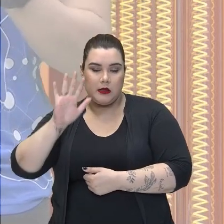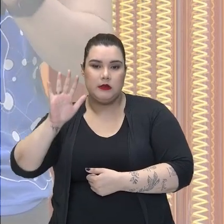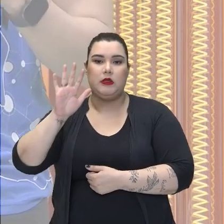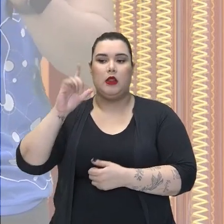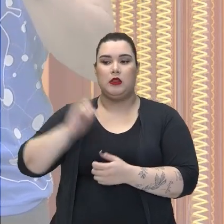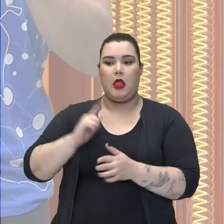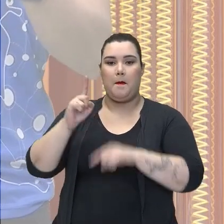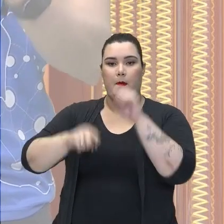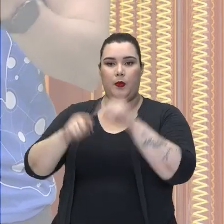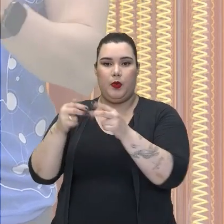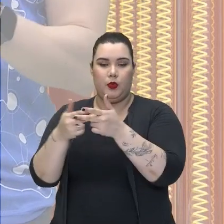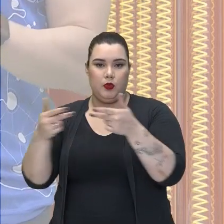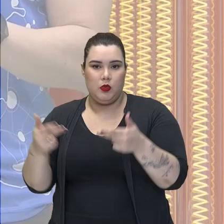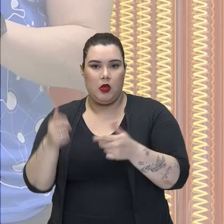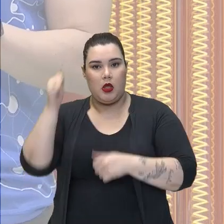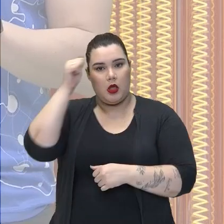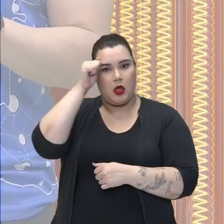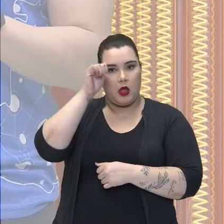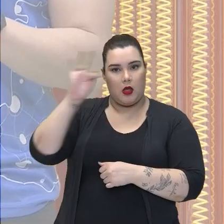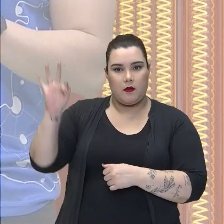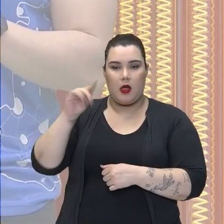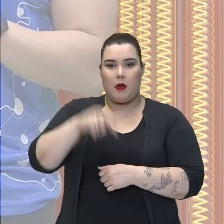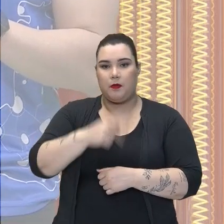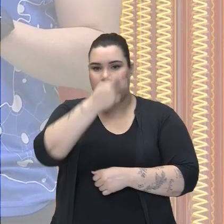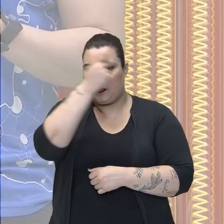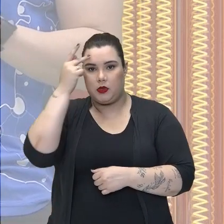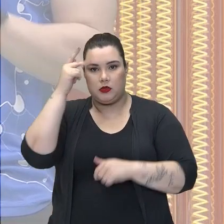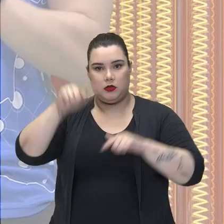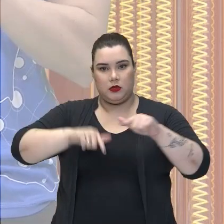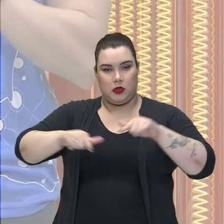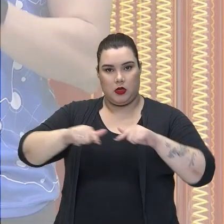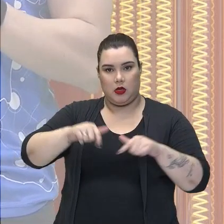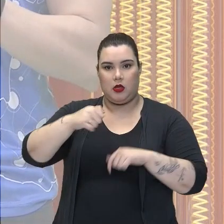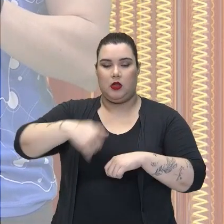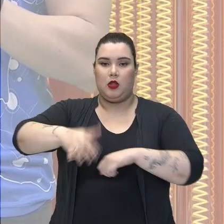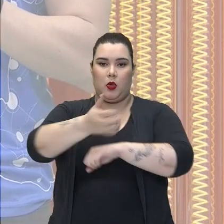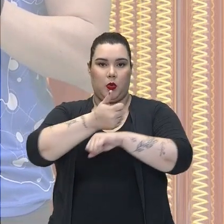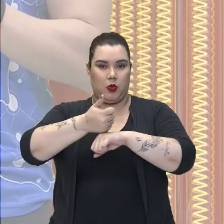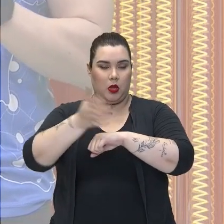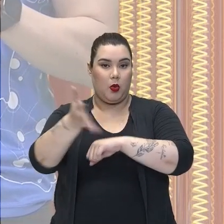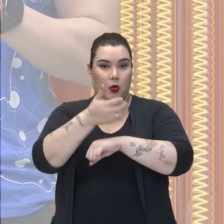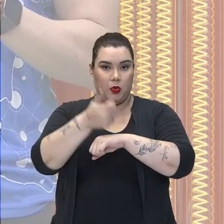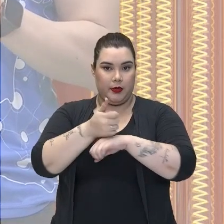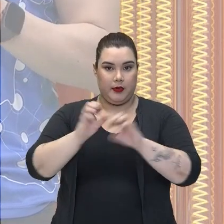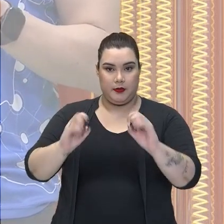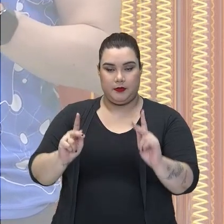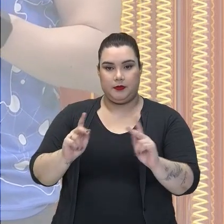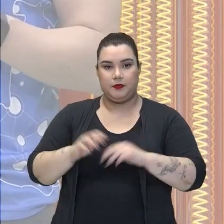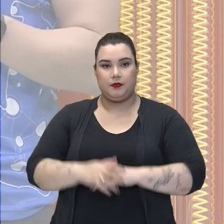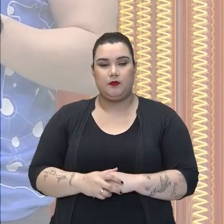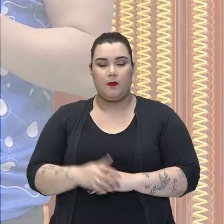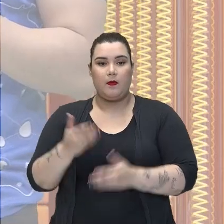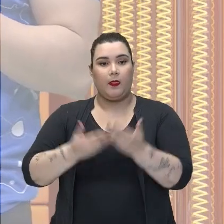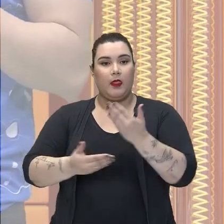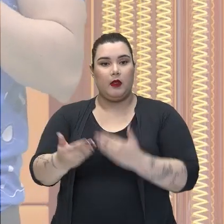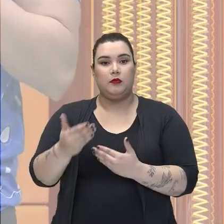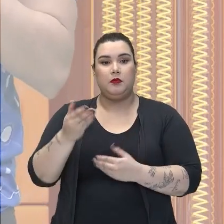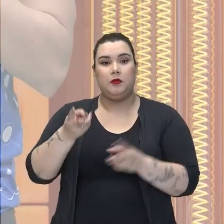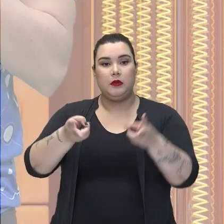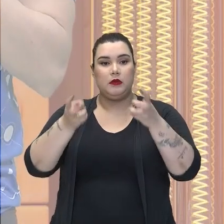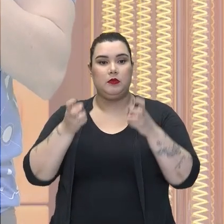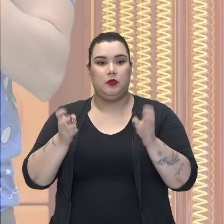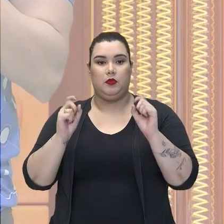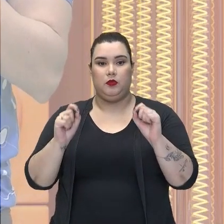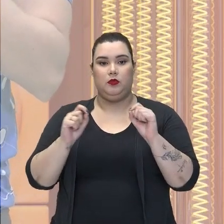África oferecia mão de obra para o trabalho nas colônias, por exemplo, certo? Dando continuidade, a gente observa ali